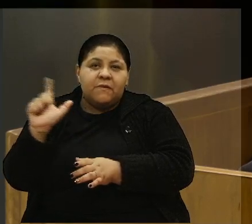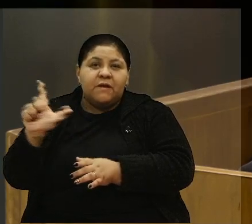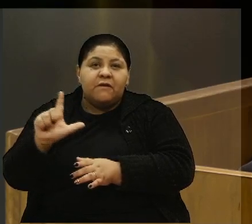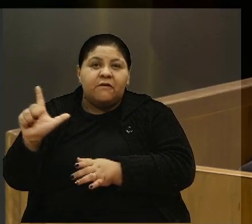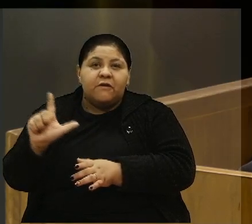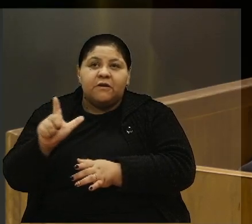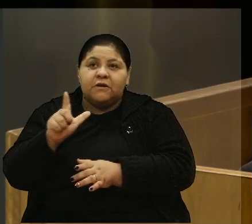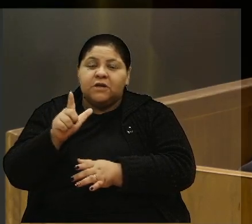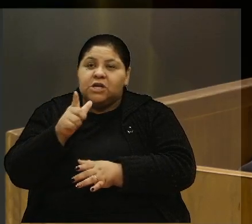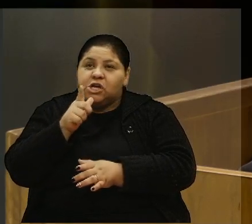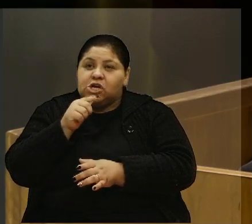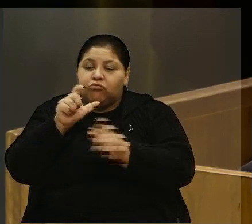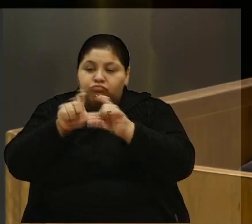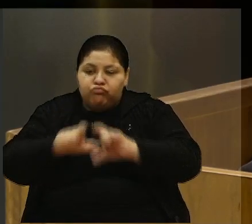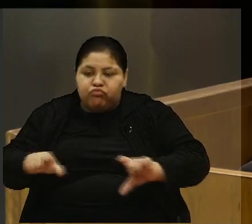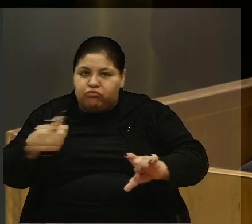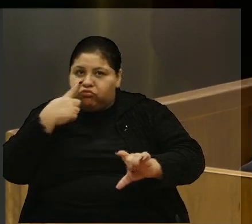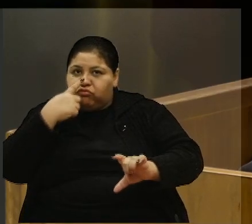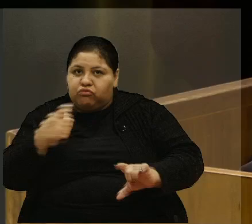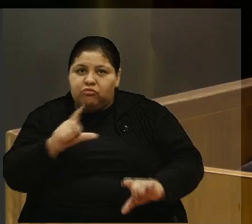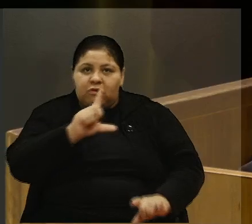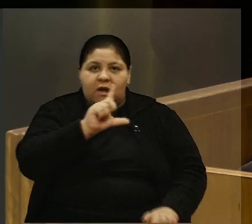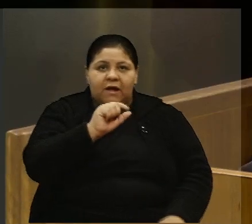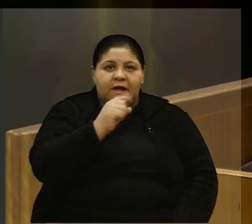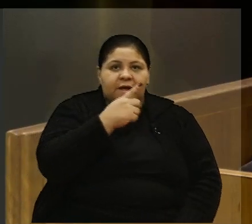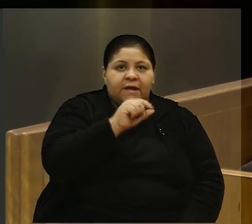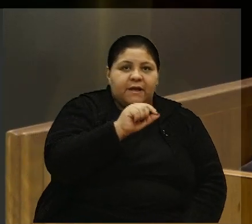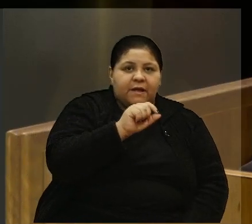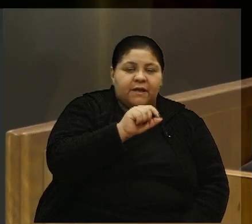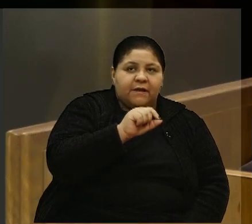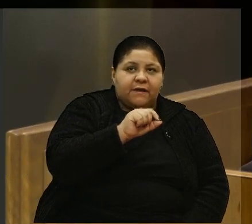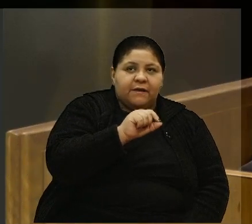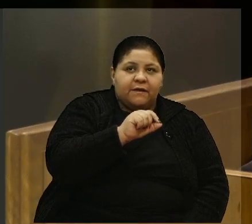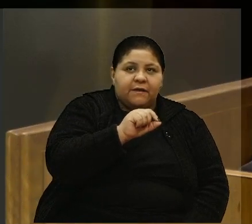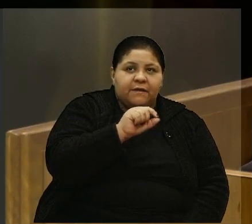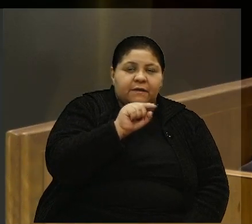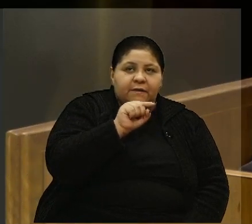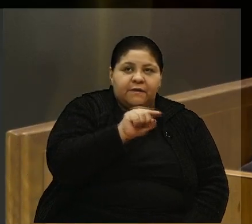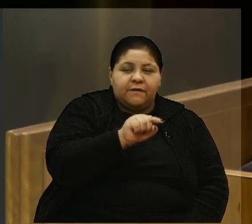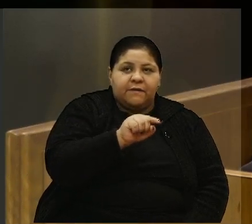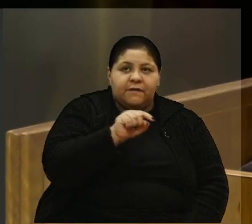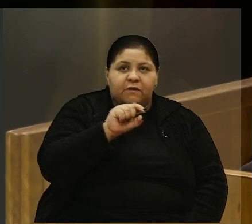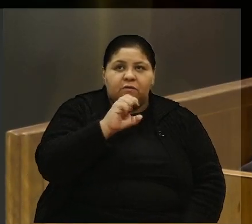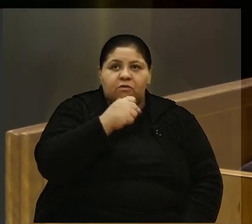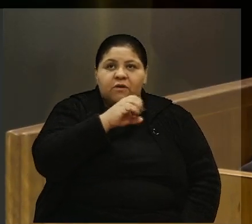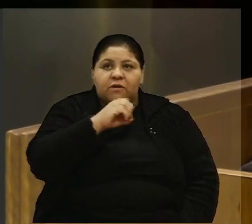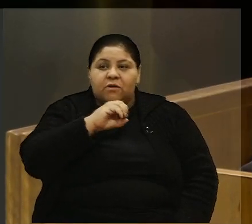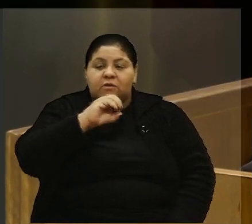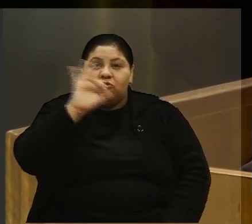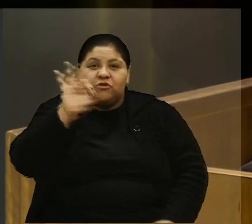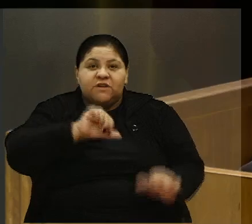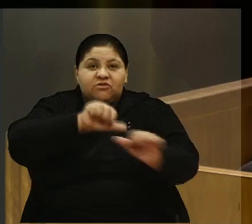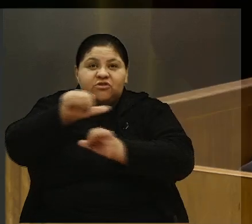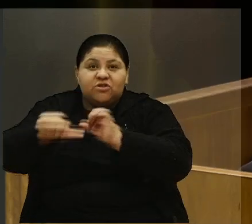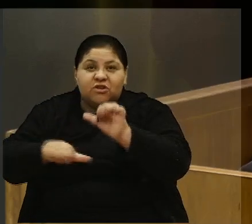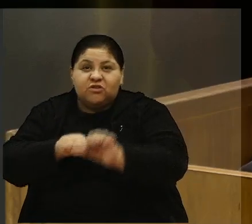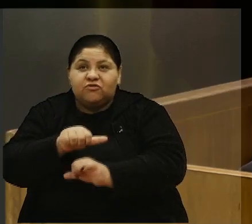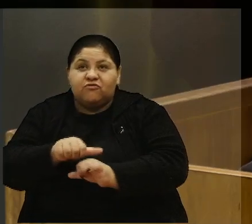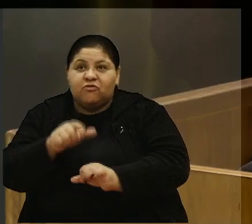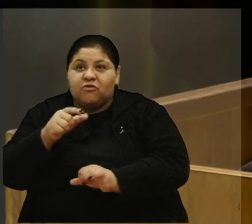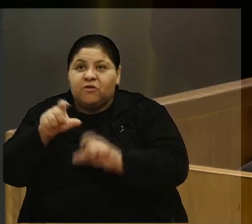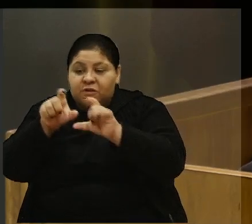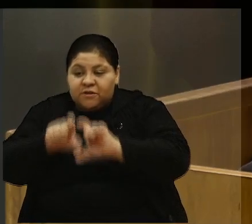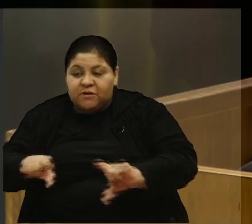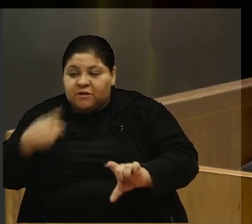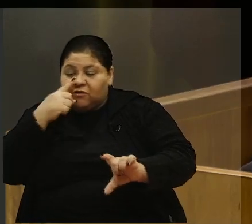de esgoto, né? Então, de cada 10 mil, 80% se transforma em esgoto. E esse esgoto é que tem que ser